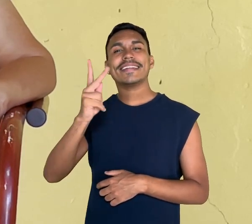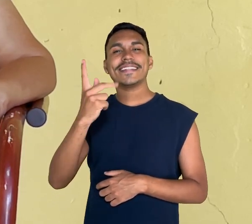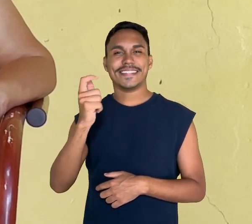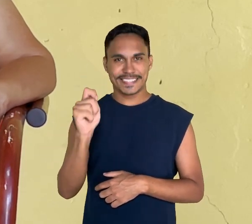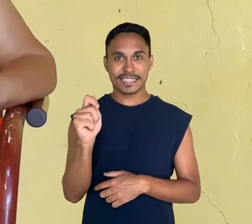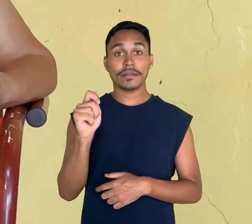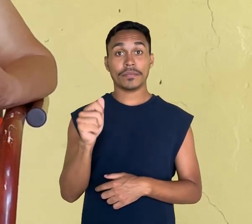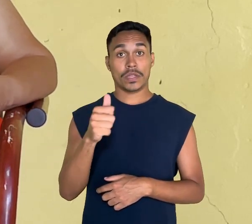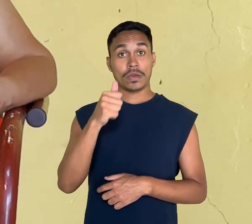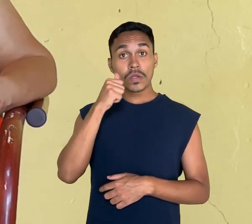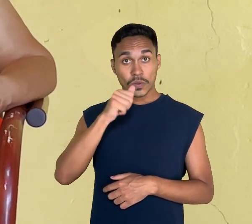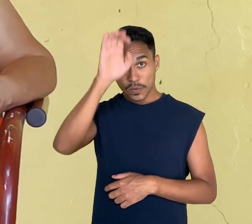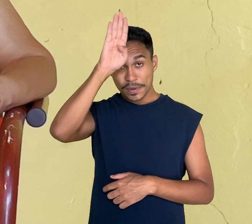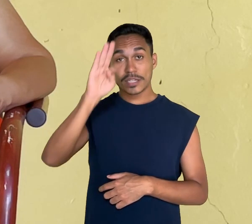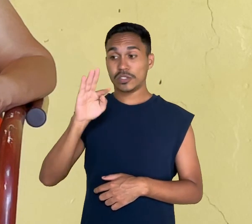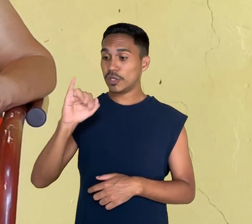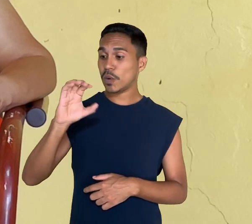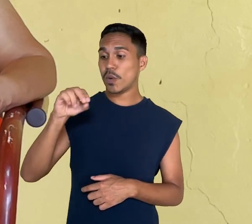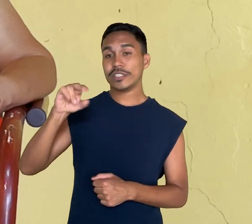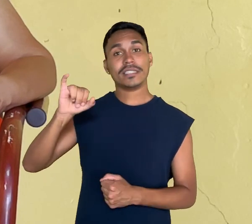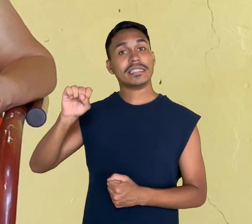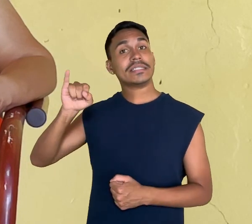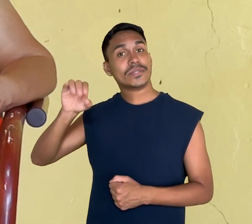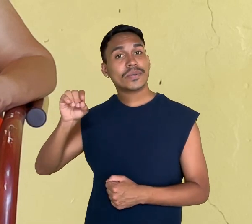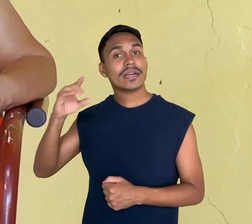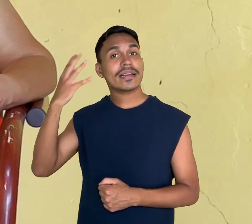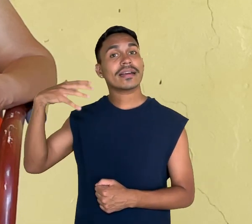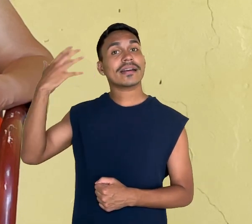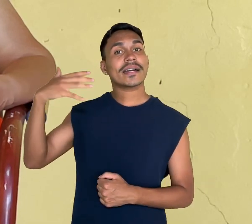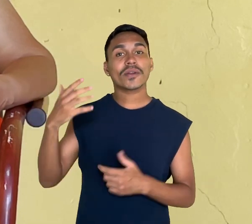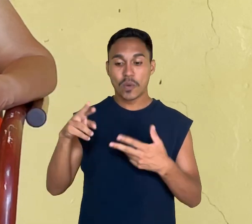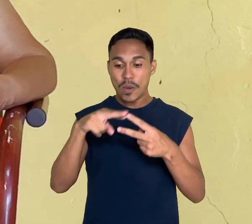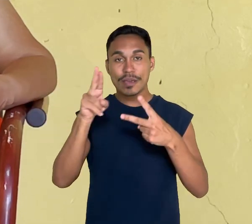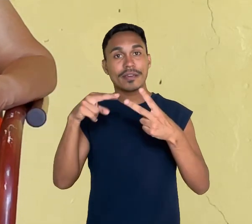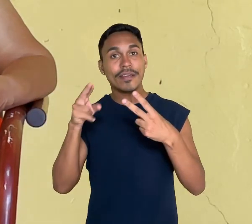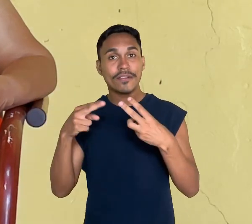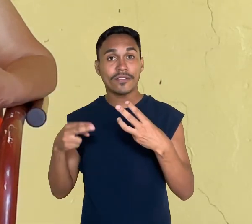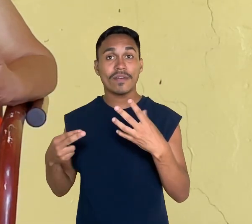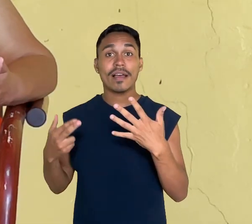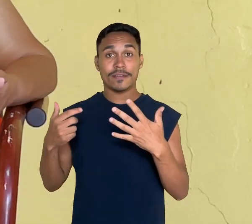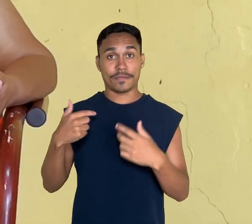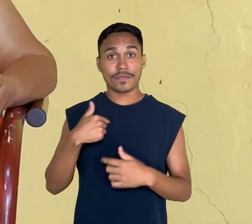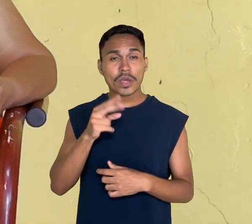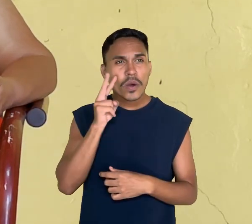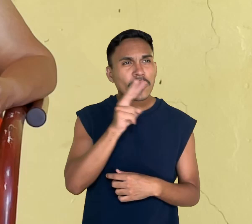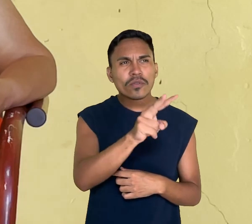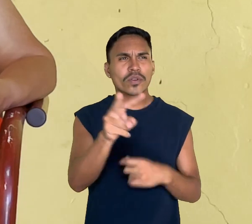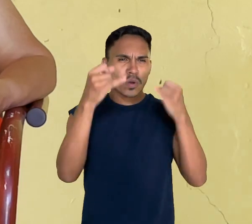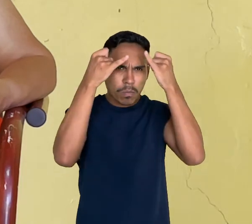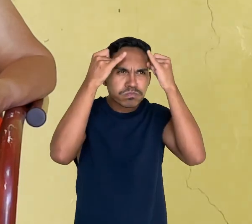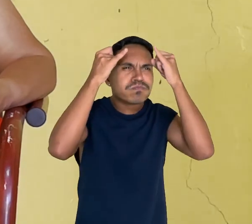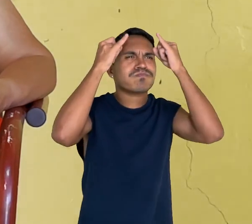Marinha, sobrinha de Tidunis, o que canta cor que faz rima. Eu vi o aboi